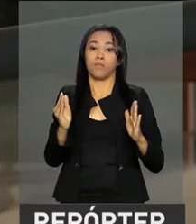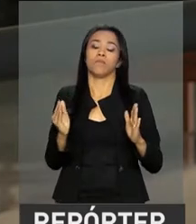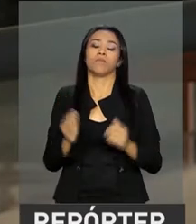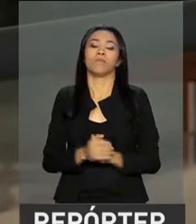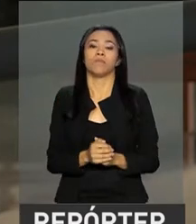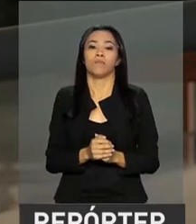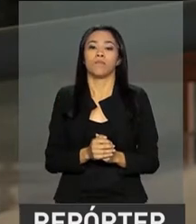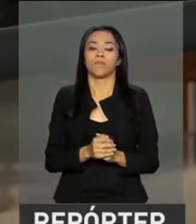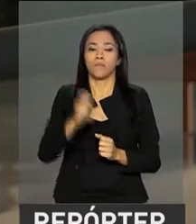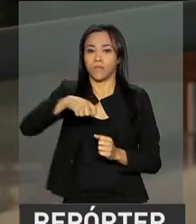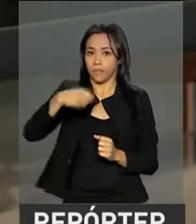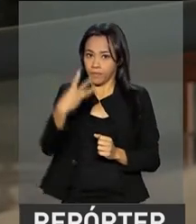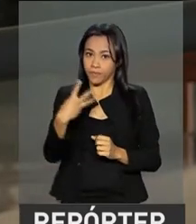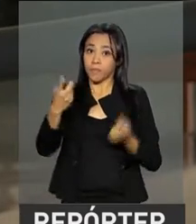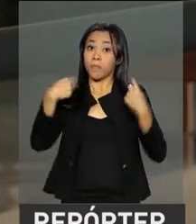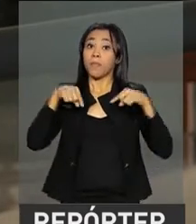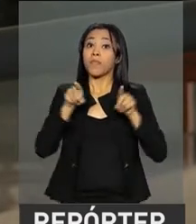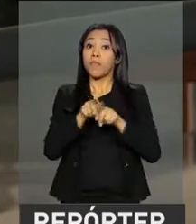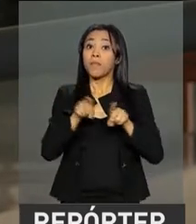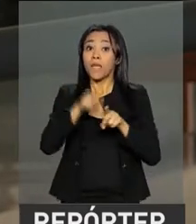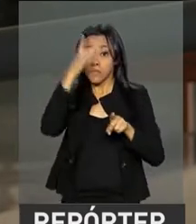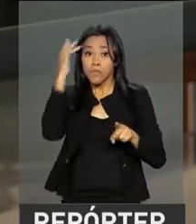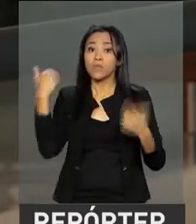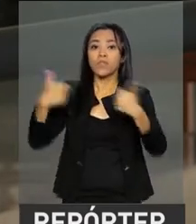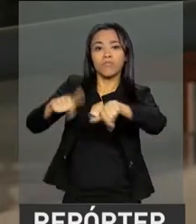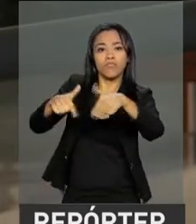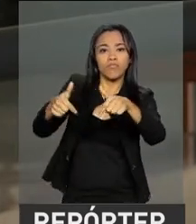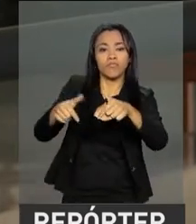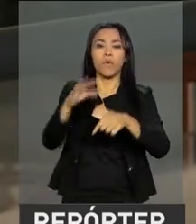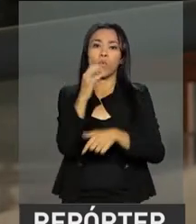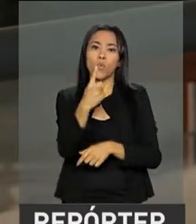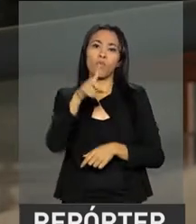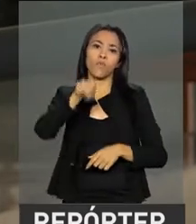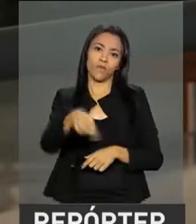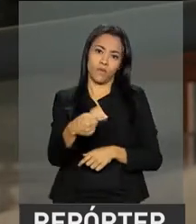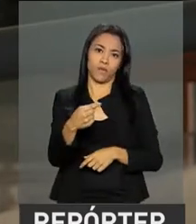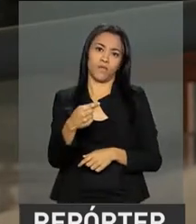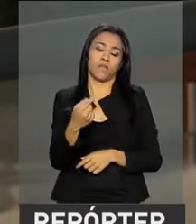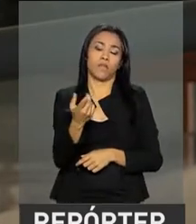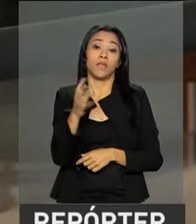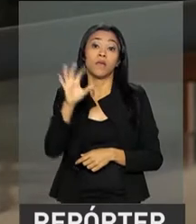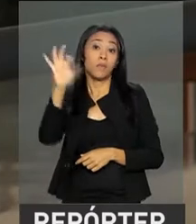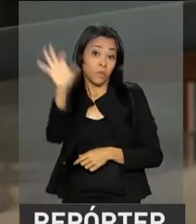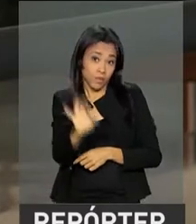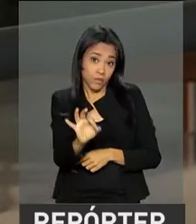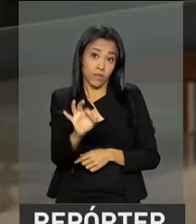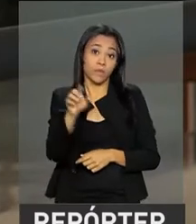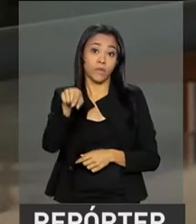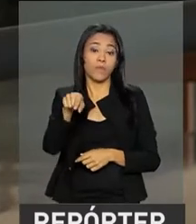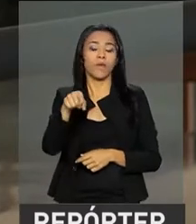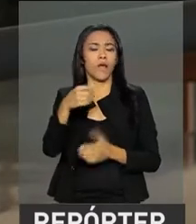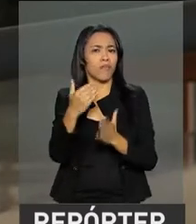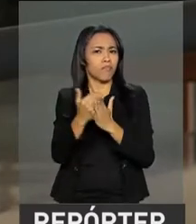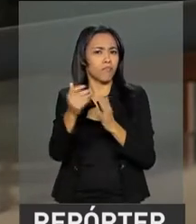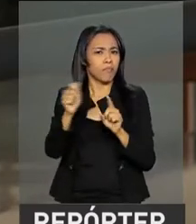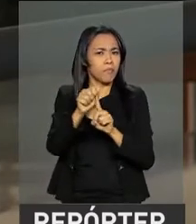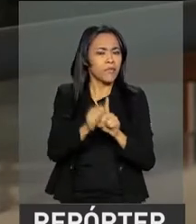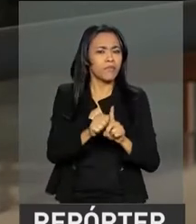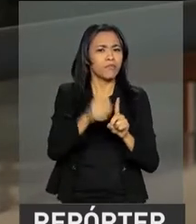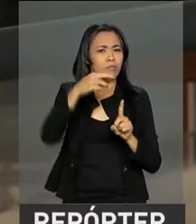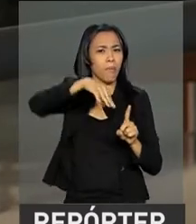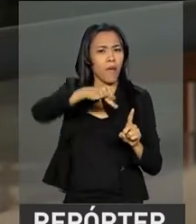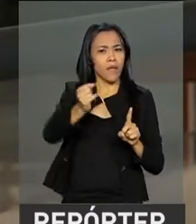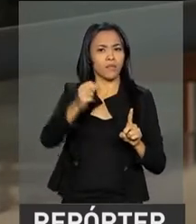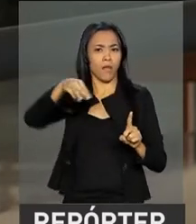população ocupada apresentou um aumento de 1,5% em relação ao período de março a maio. São cerca